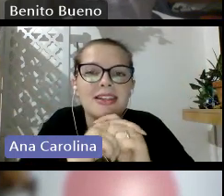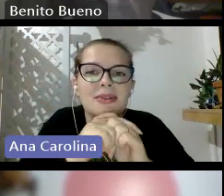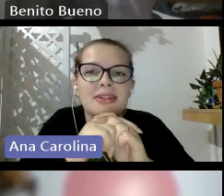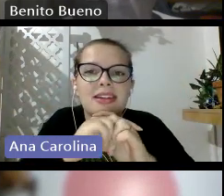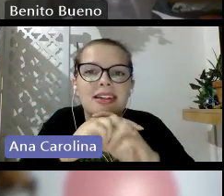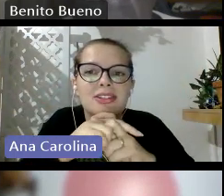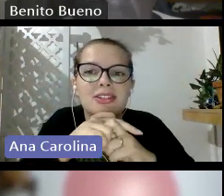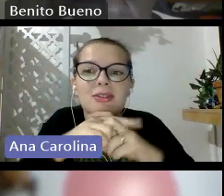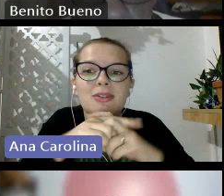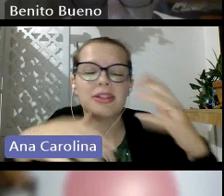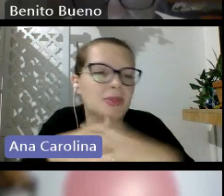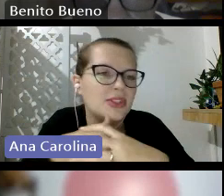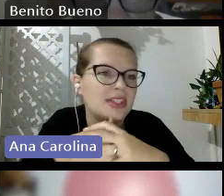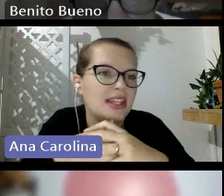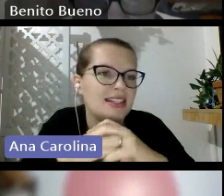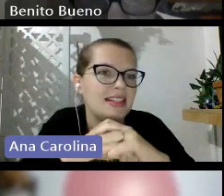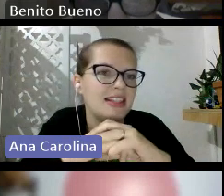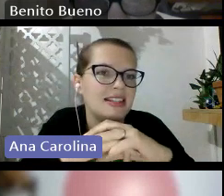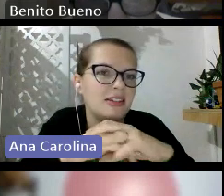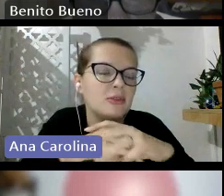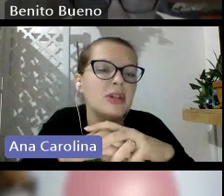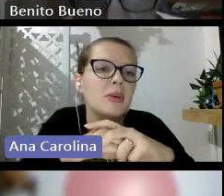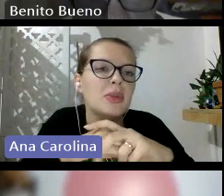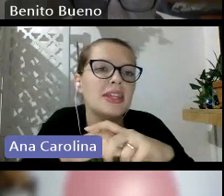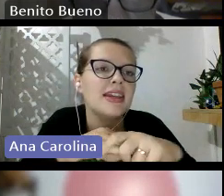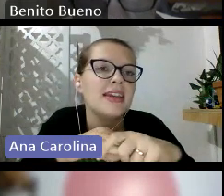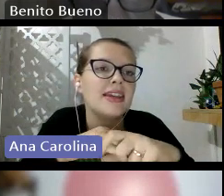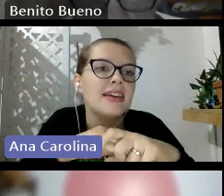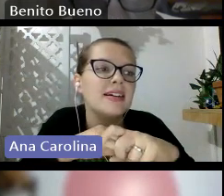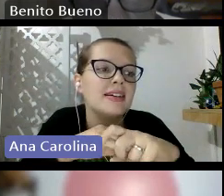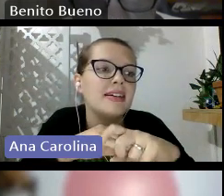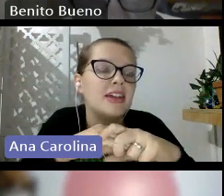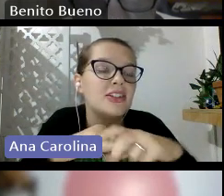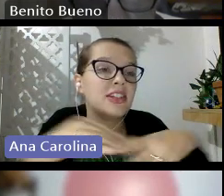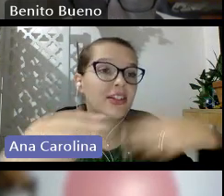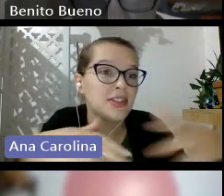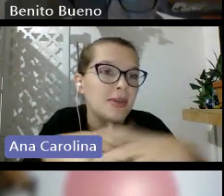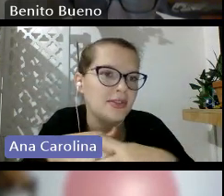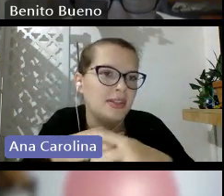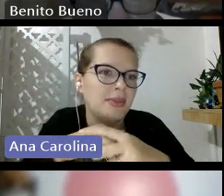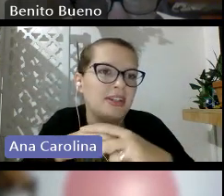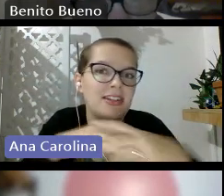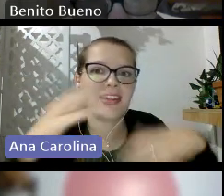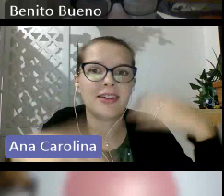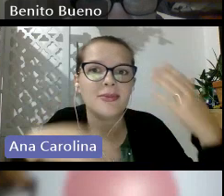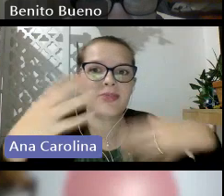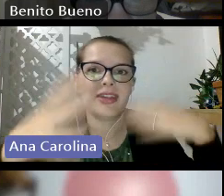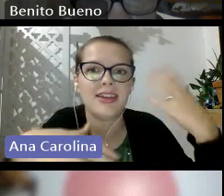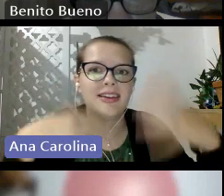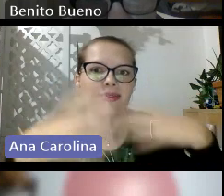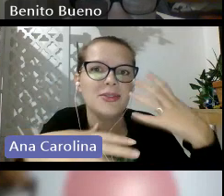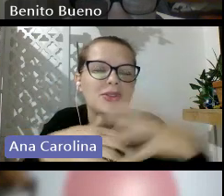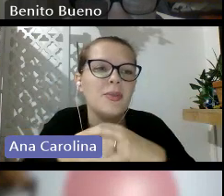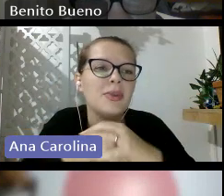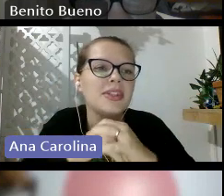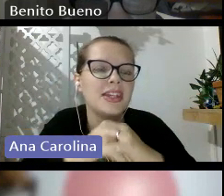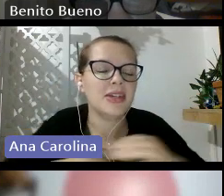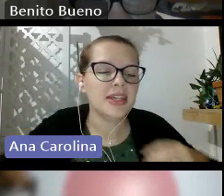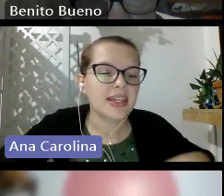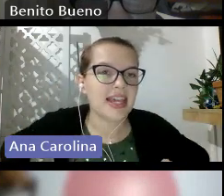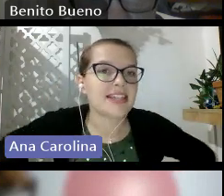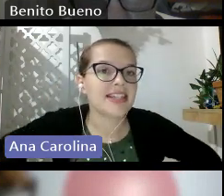para nós, a gente gosta muito de ter essa interação, porque daí adquirir conhecimento, né, Mariana, é o